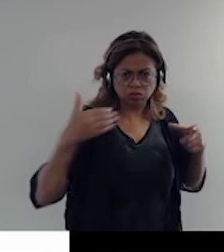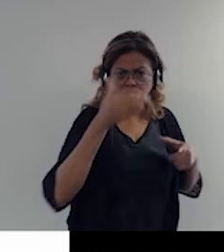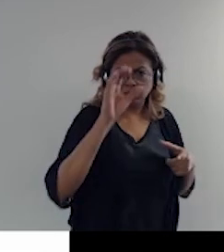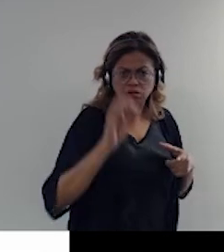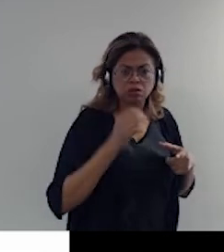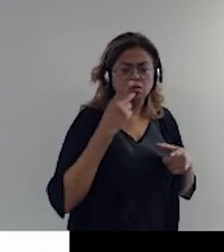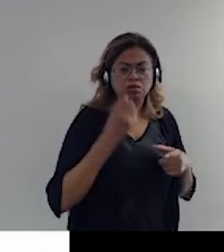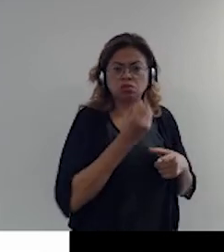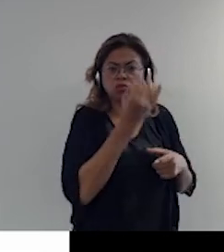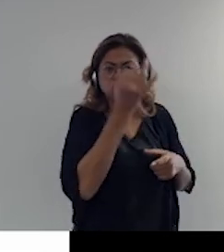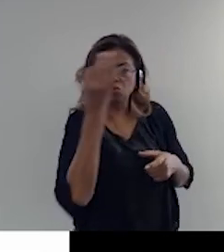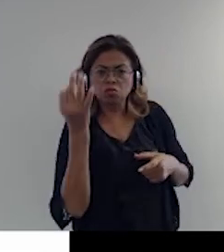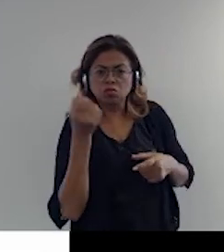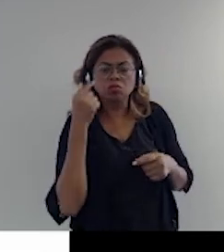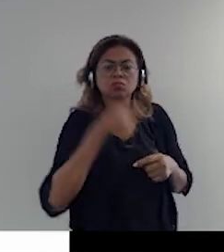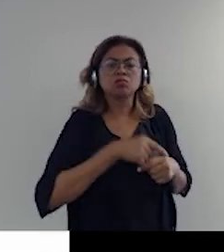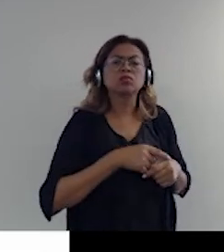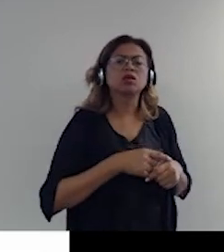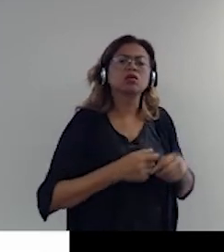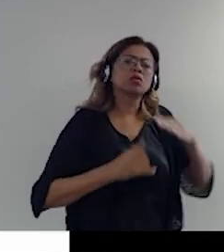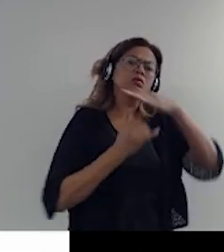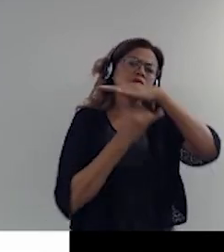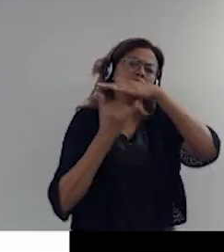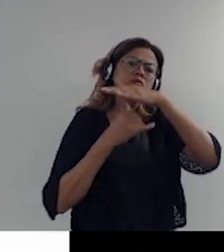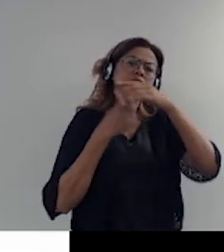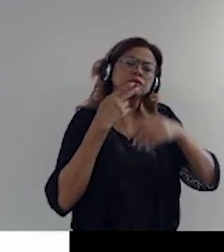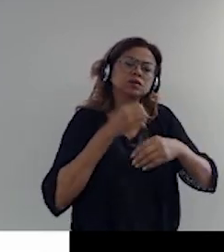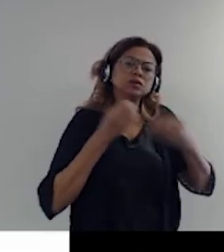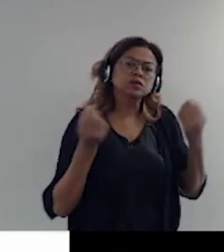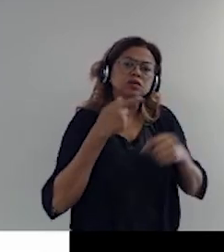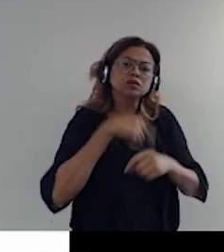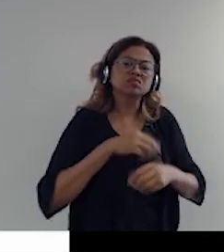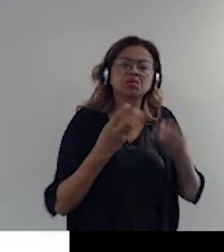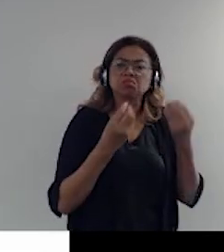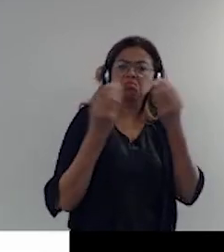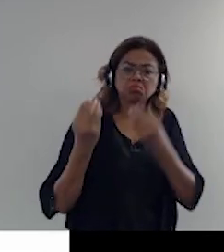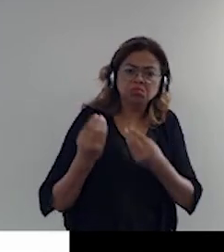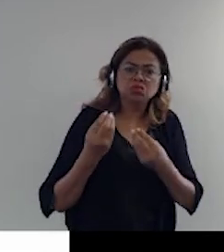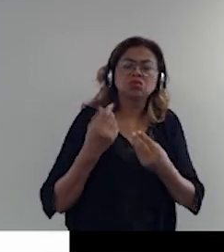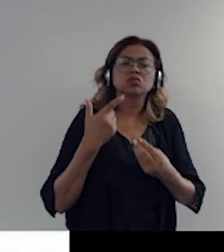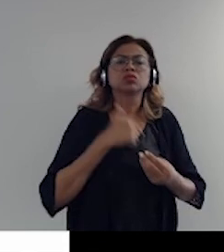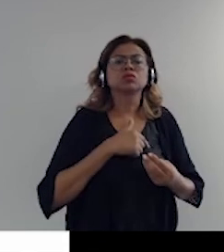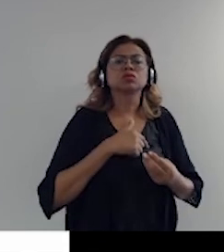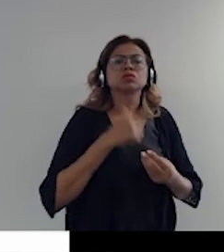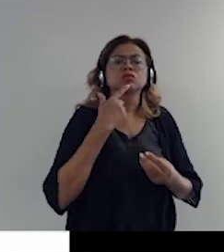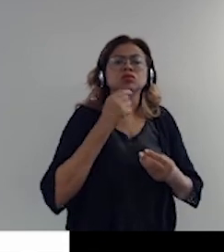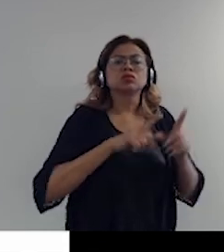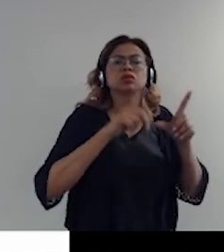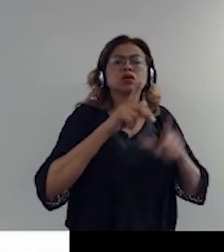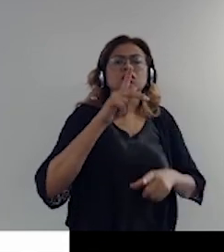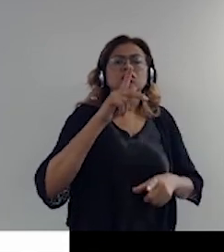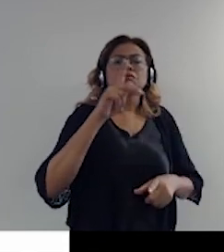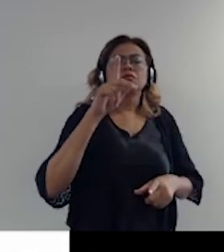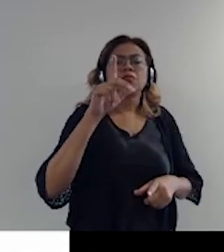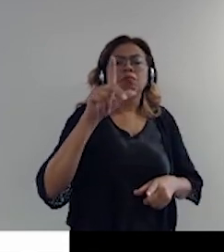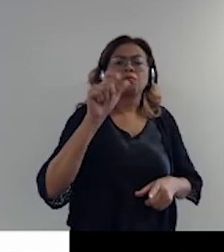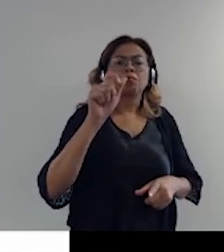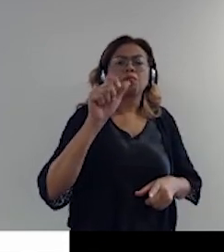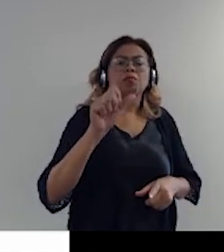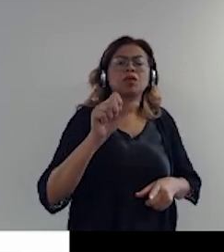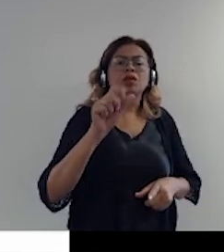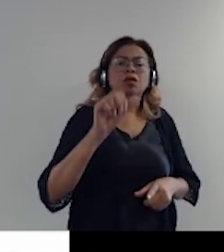você conta isso, mas ela é muito sofisticada, tem muitos players importantes, ela é